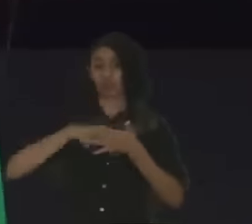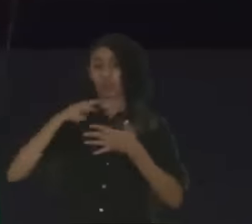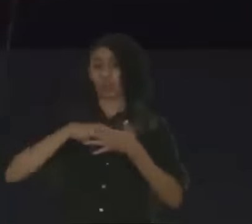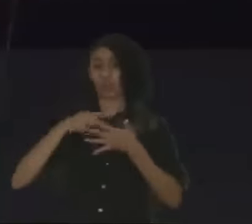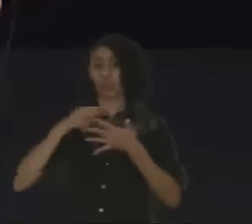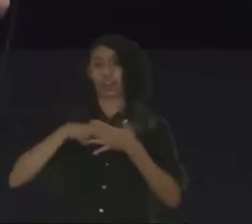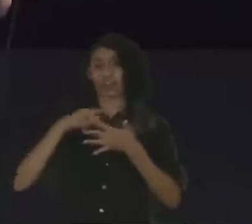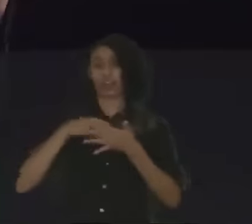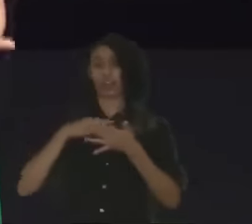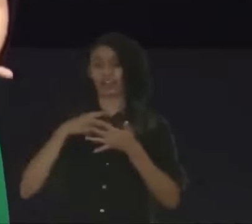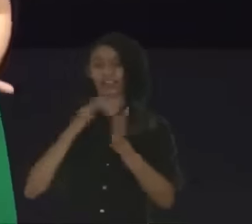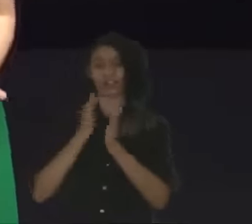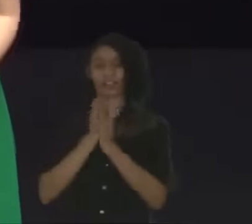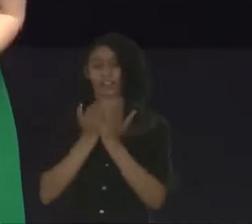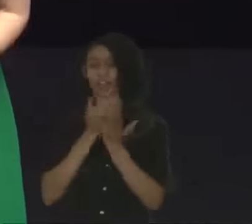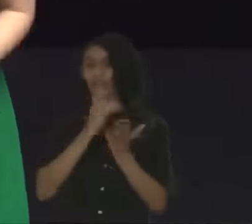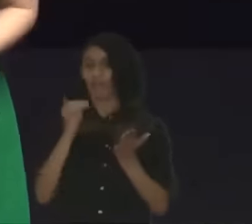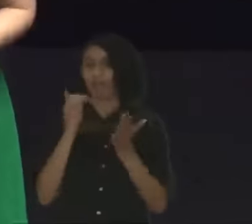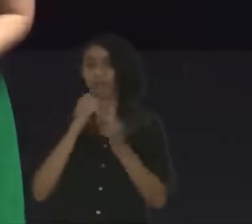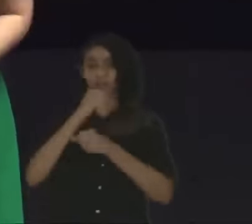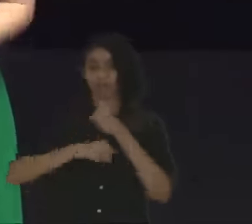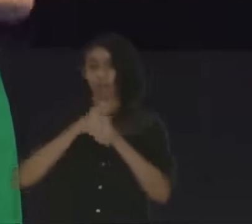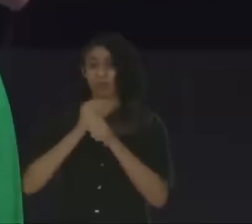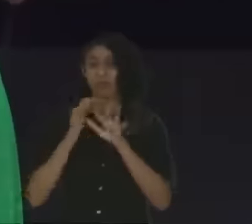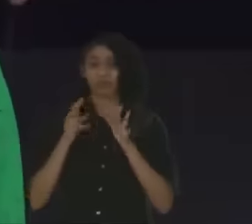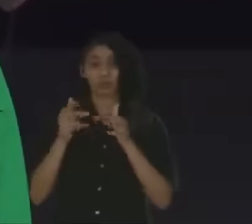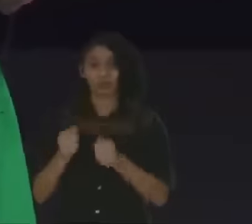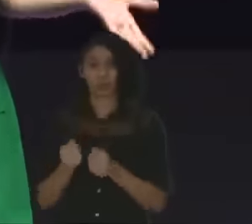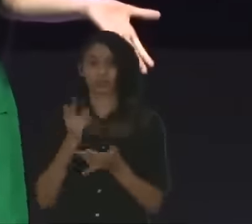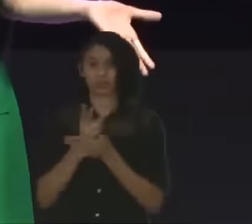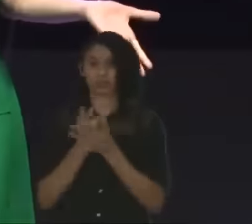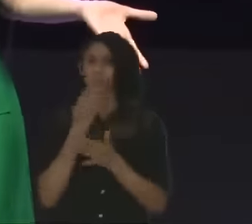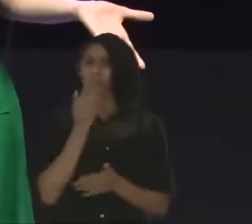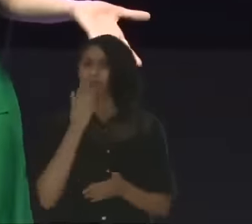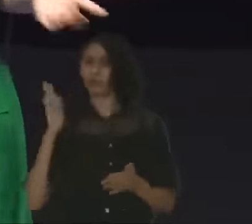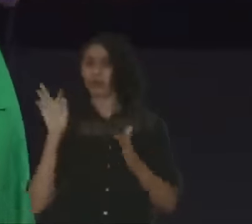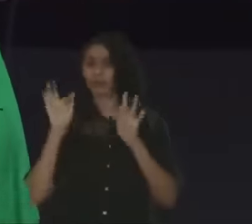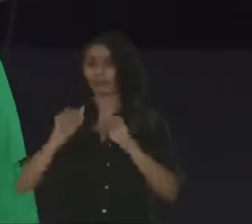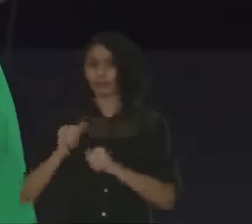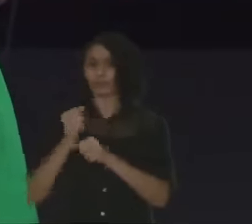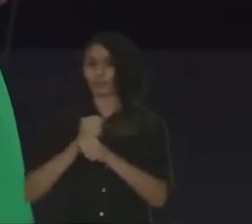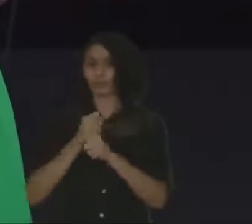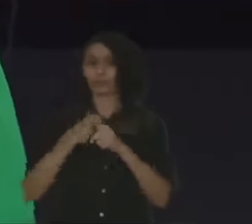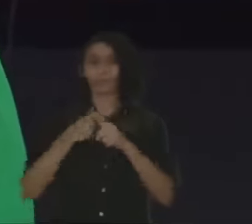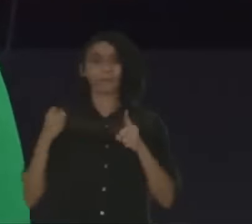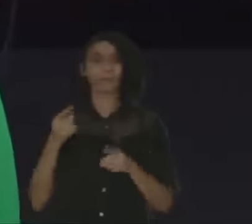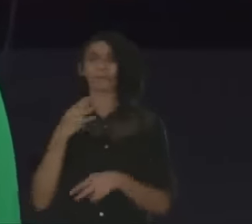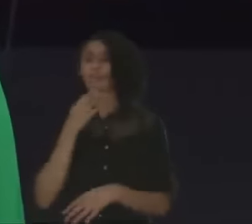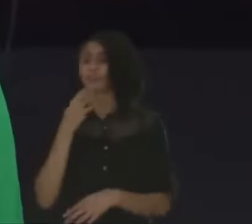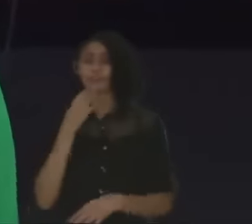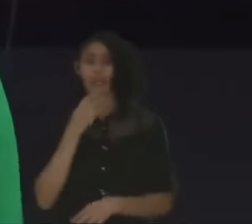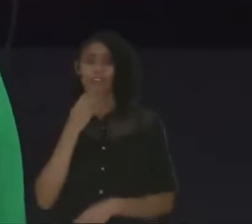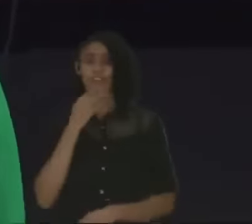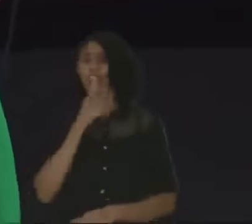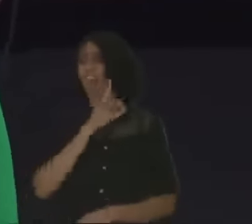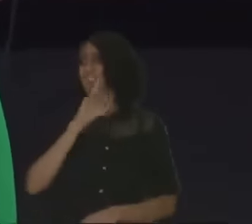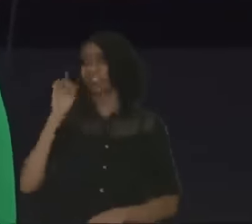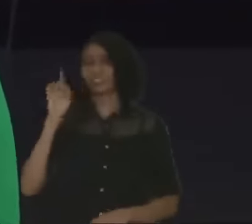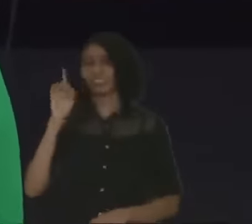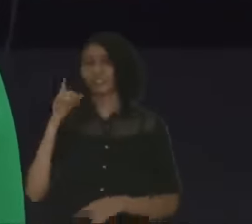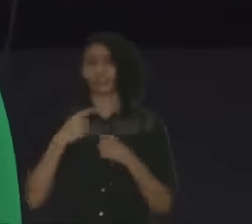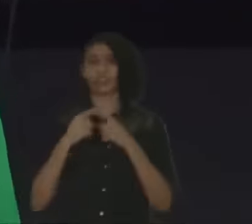não conseguem não tem um relacionamento pessoal com Cristo por quê Porque que ele é apenas com intelecto quer saber todas as igrejas do Apocalipse todos